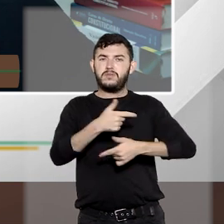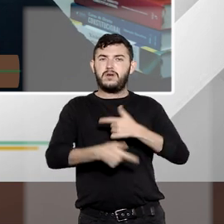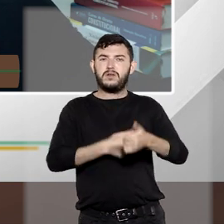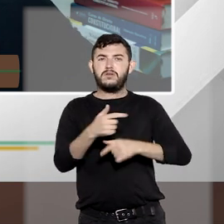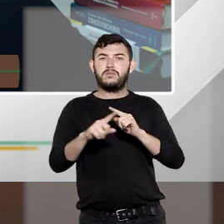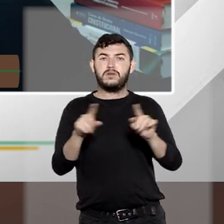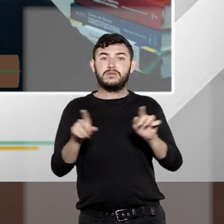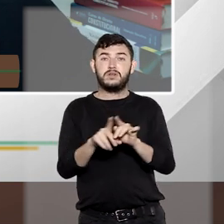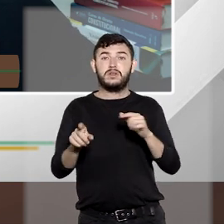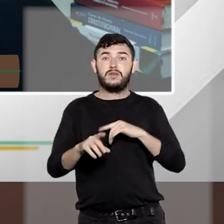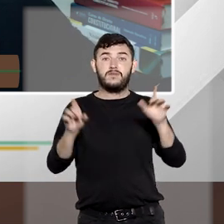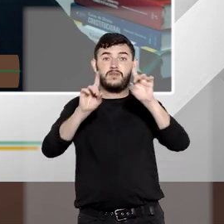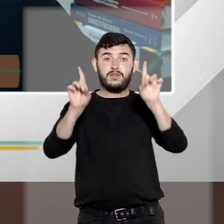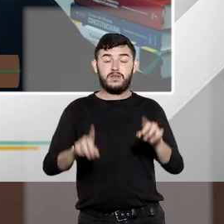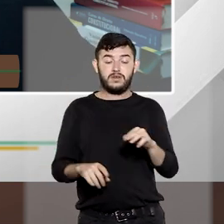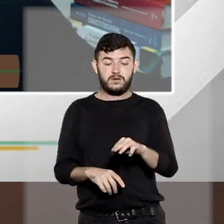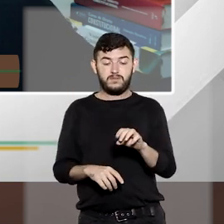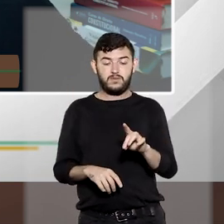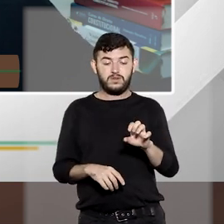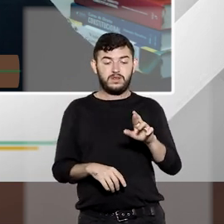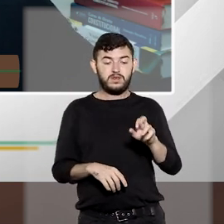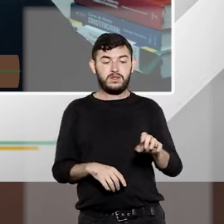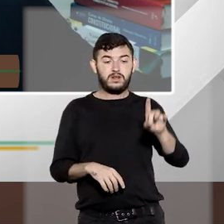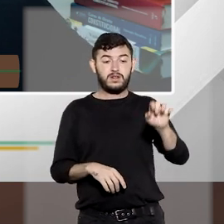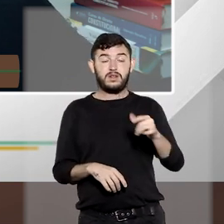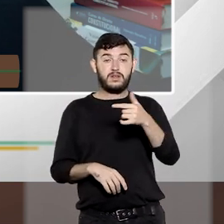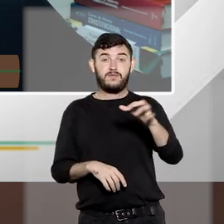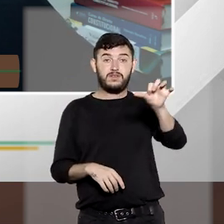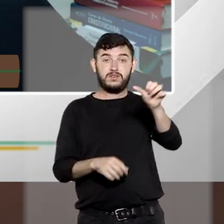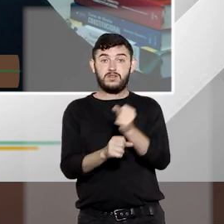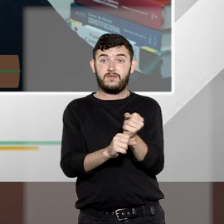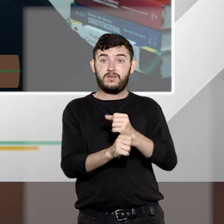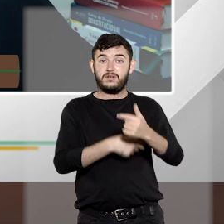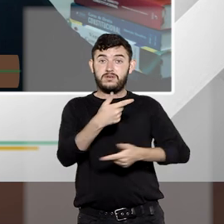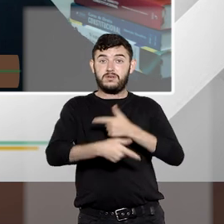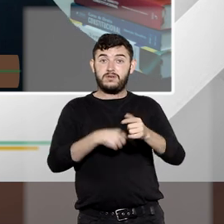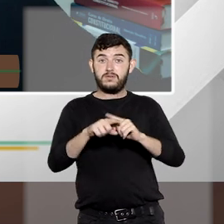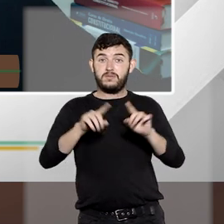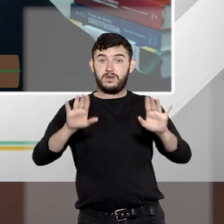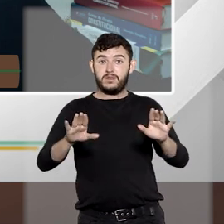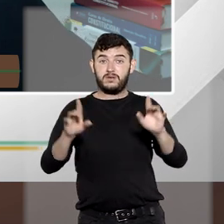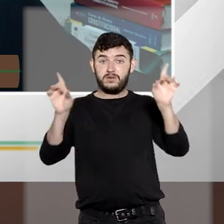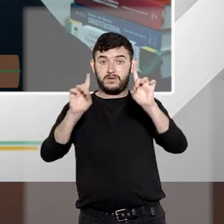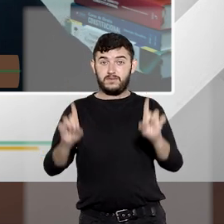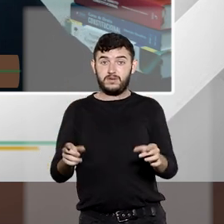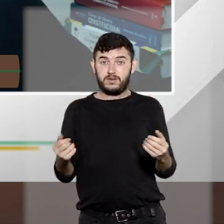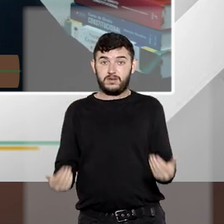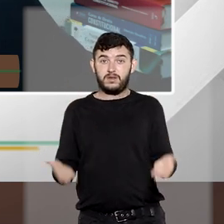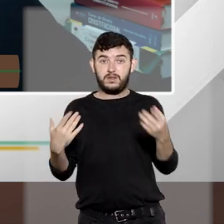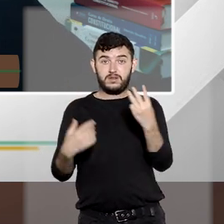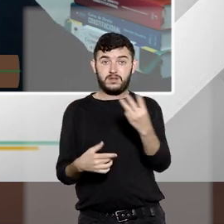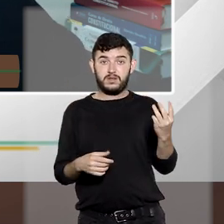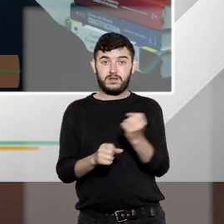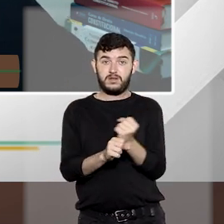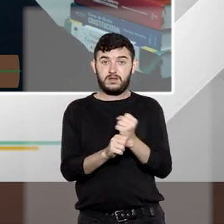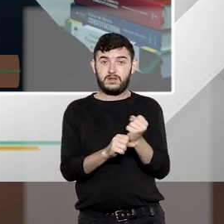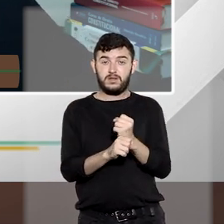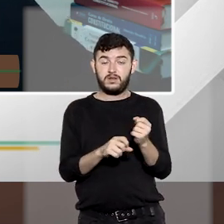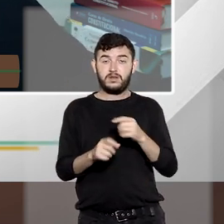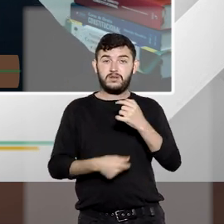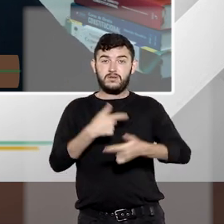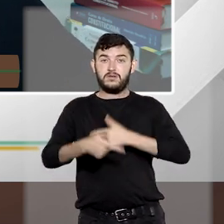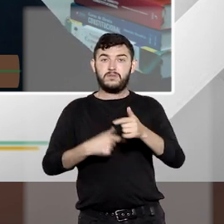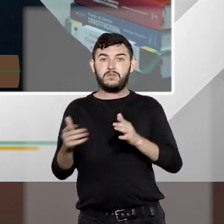for moderada, vai ter que ter pelo menos 29 anos de contribuição, e se for uma deficiência leve, 33 anos de contribuição. De igual modo,